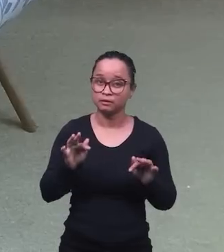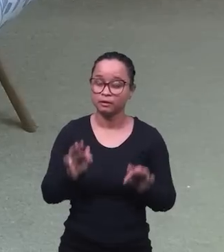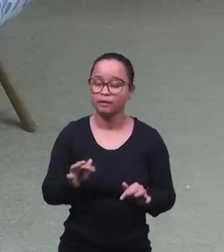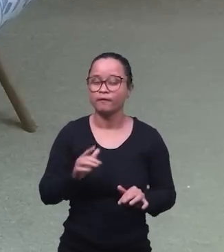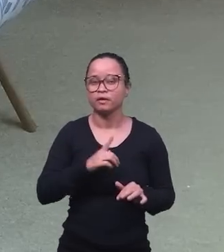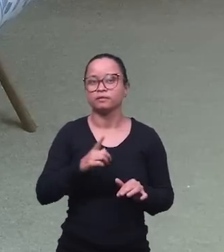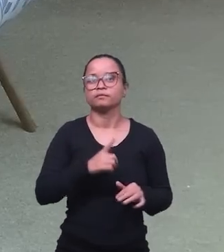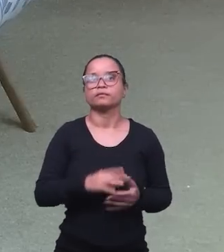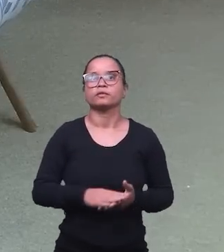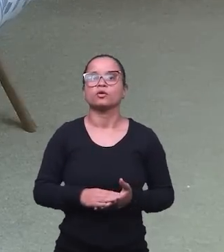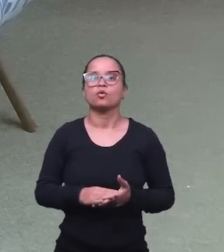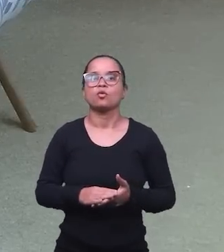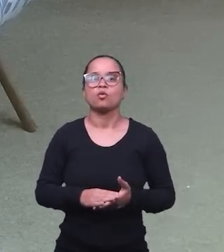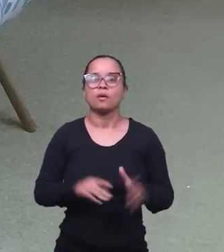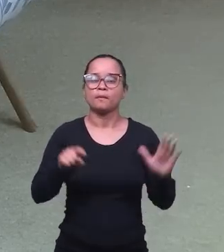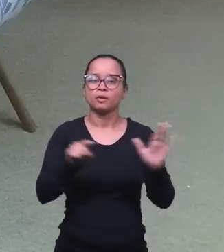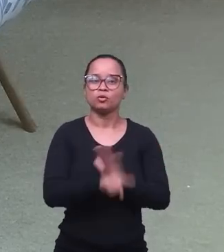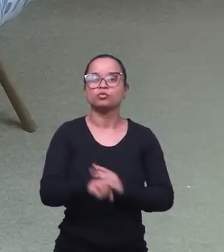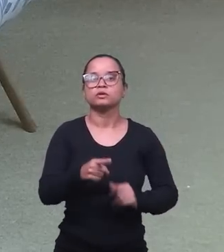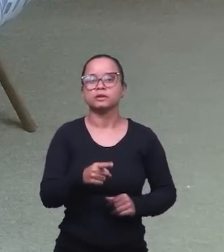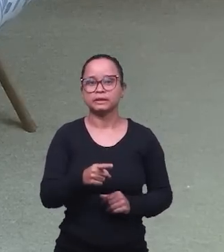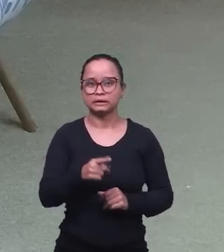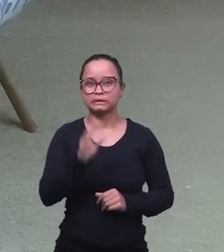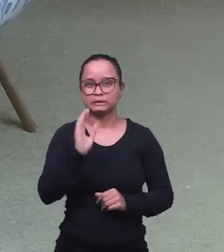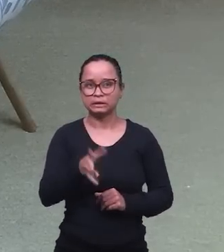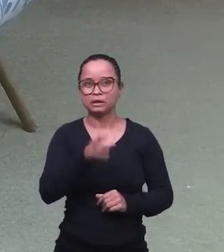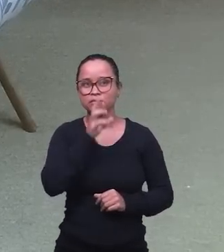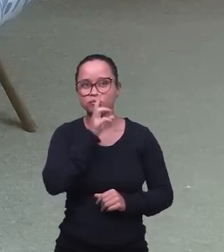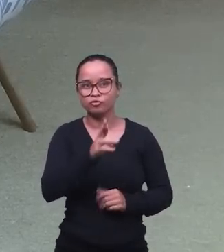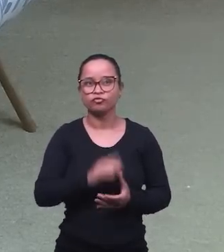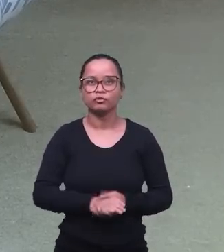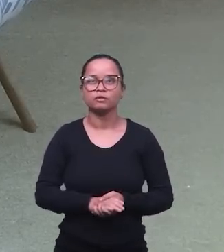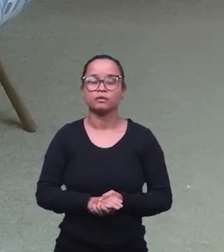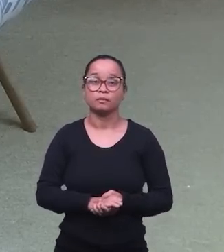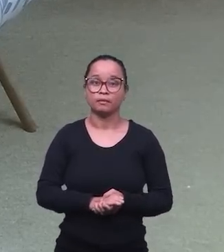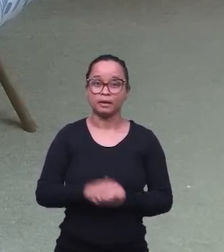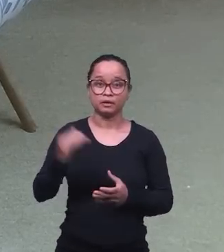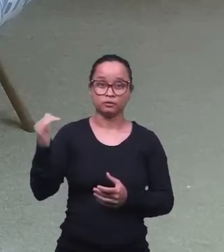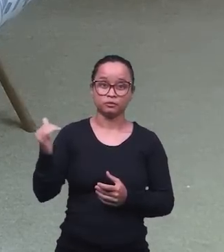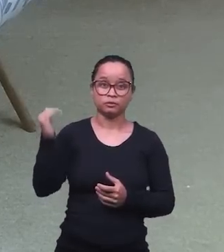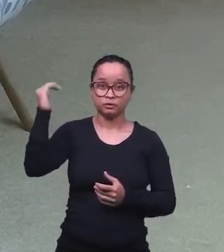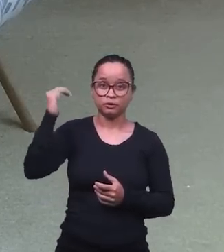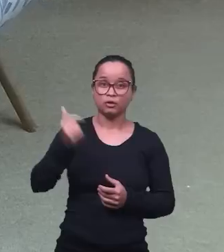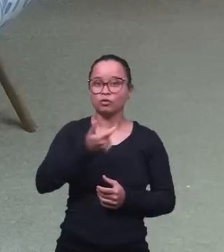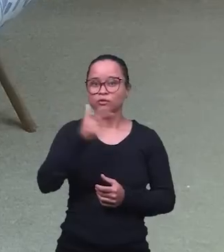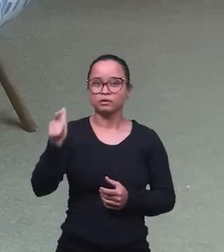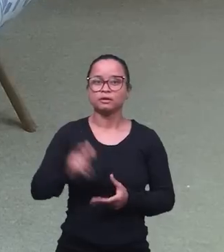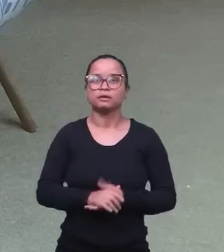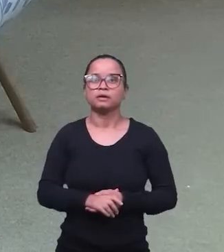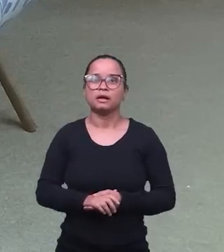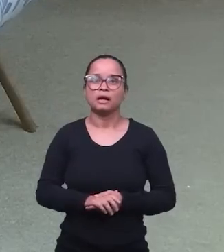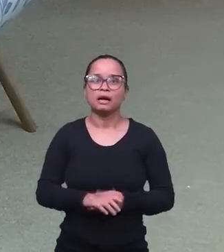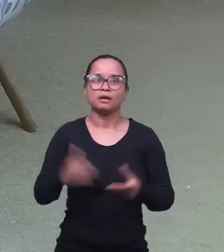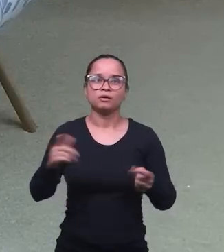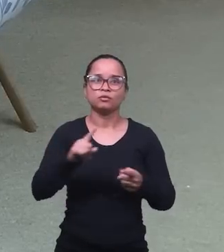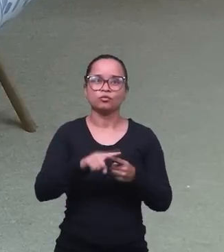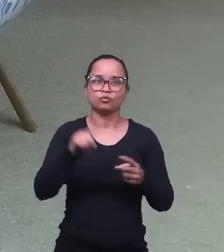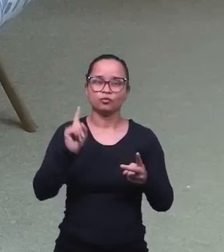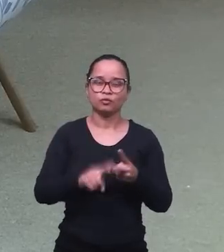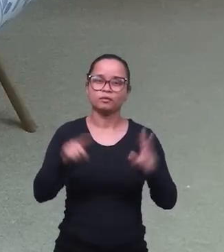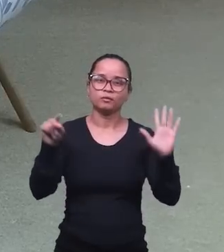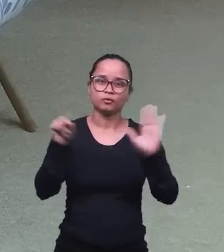termina com a última pergunta que já foi respondida e comentada para os adultos. O próximo bloco são